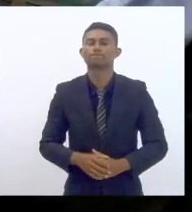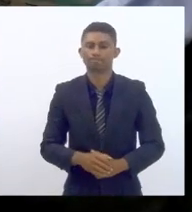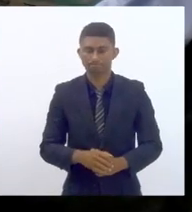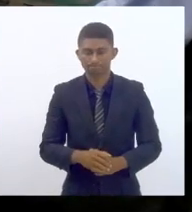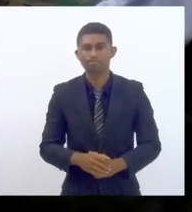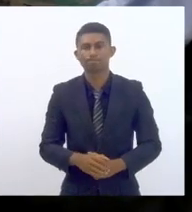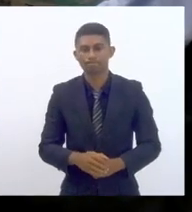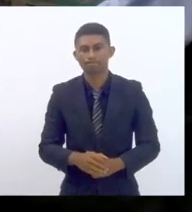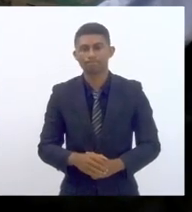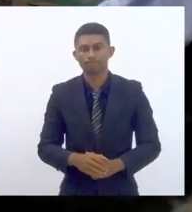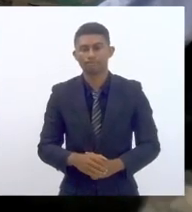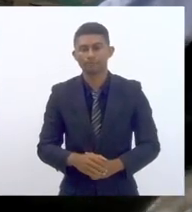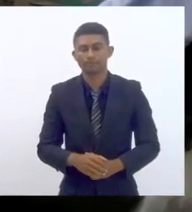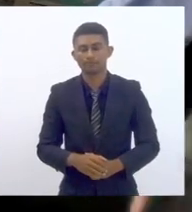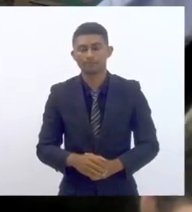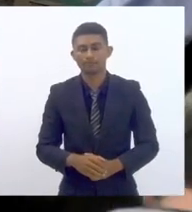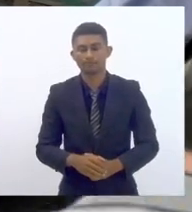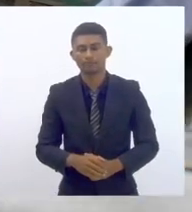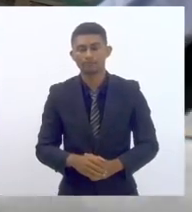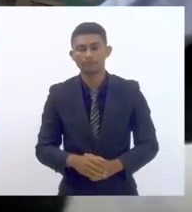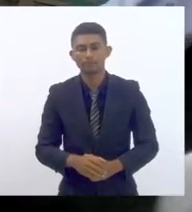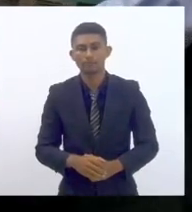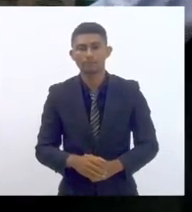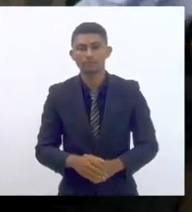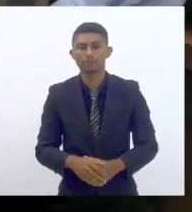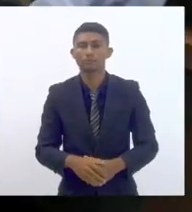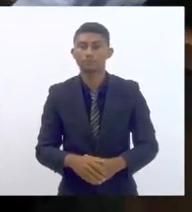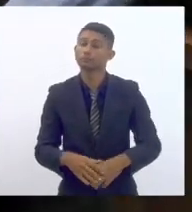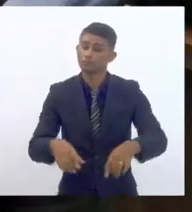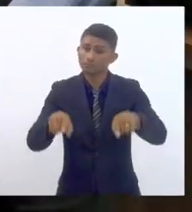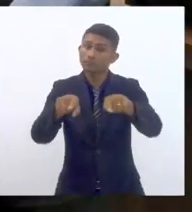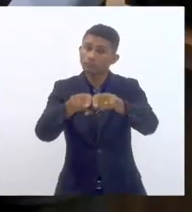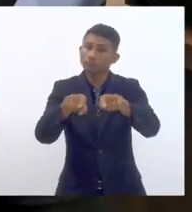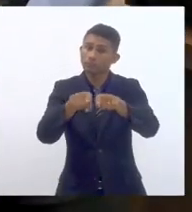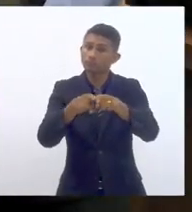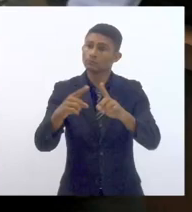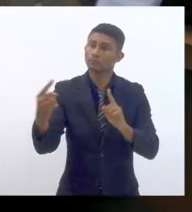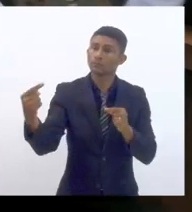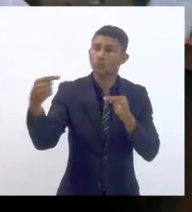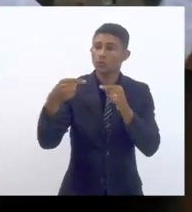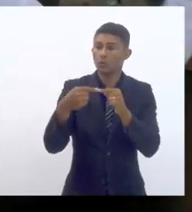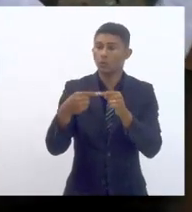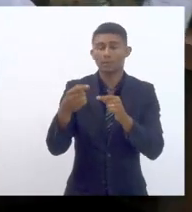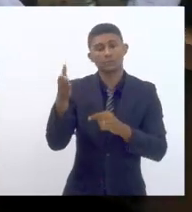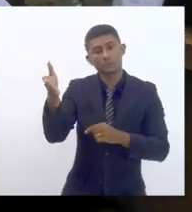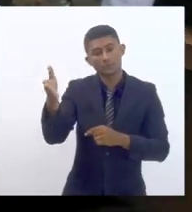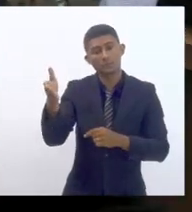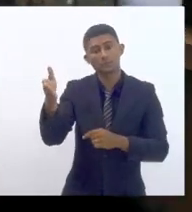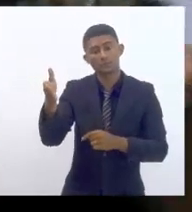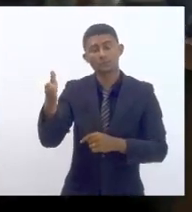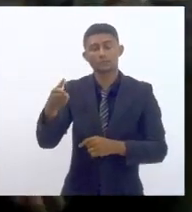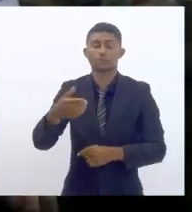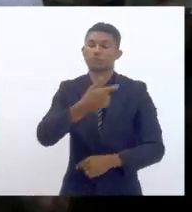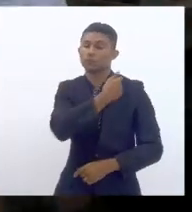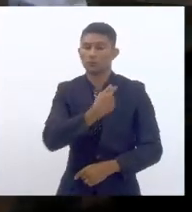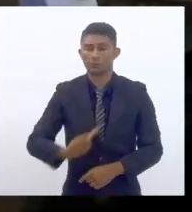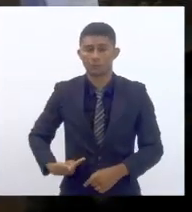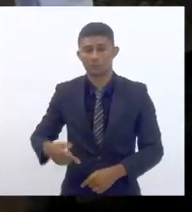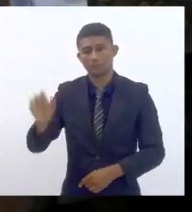bruto recebido, em consonância com a medida provisória.